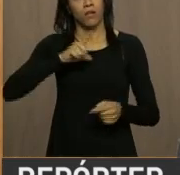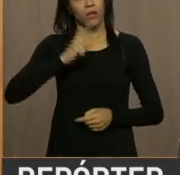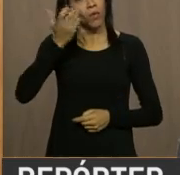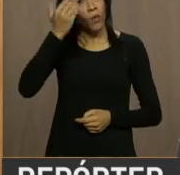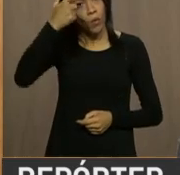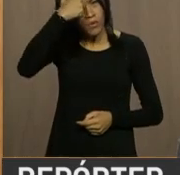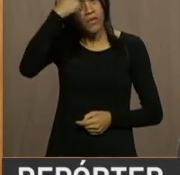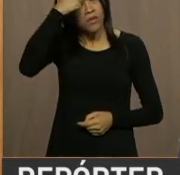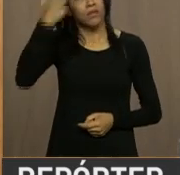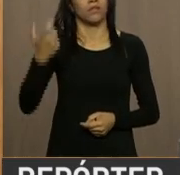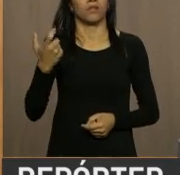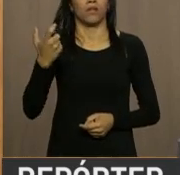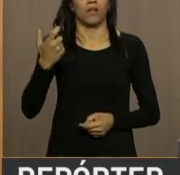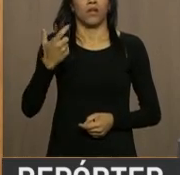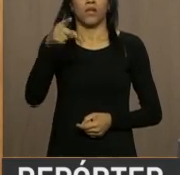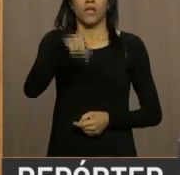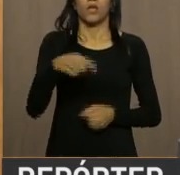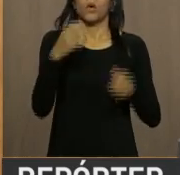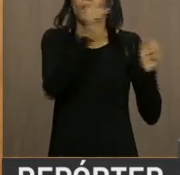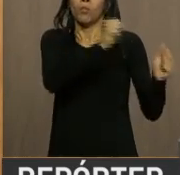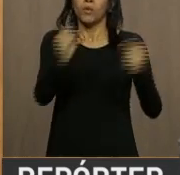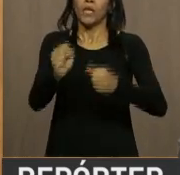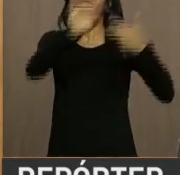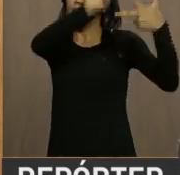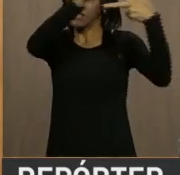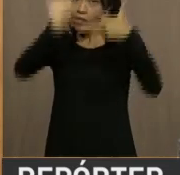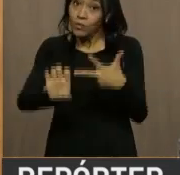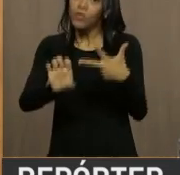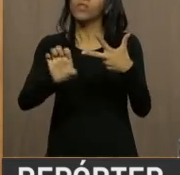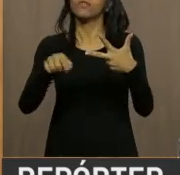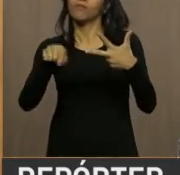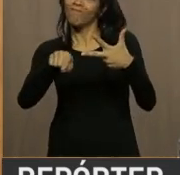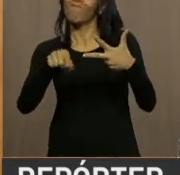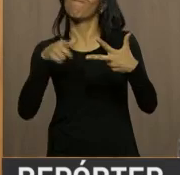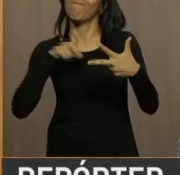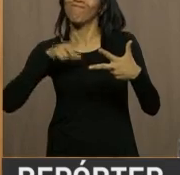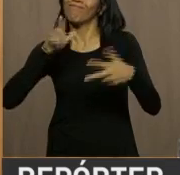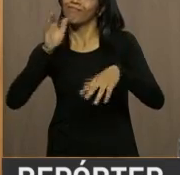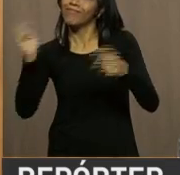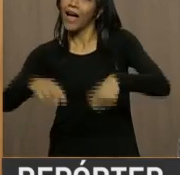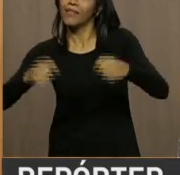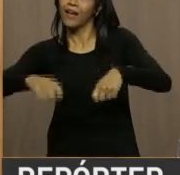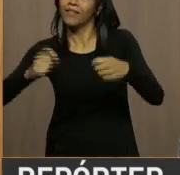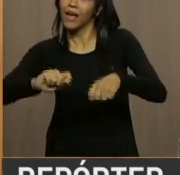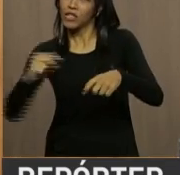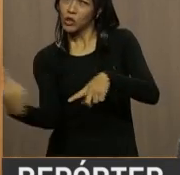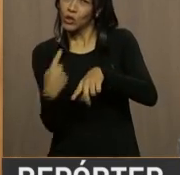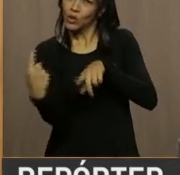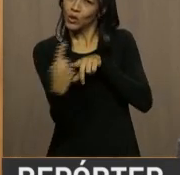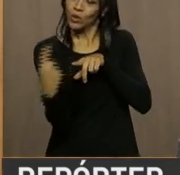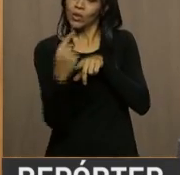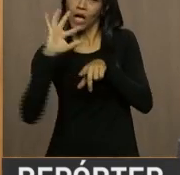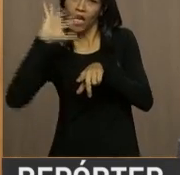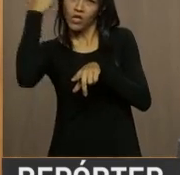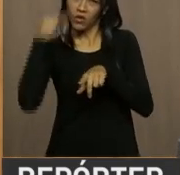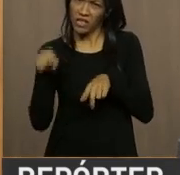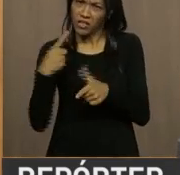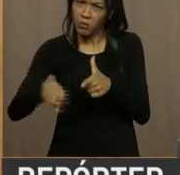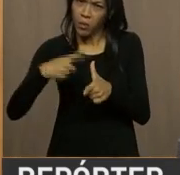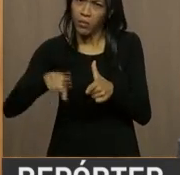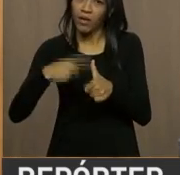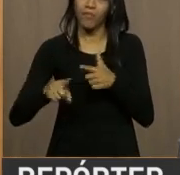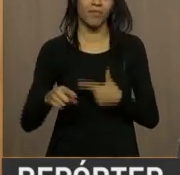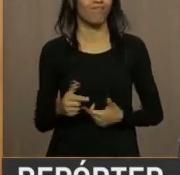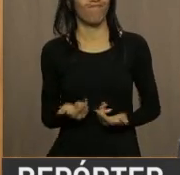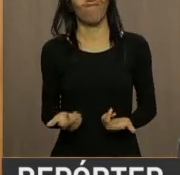que o Poder Executivo, pensando que terá condições de resolver isoladamente toda essa problemática,